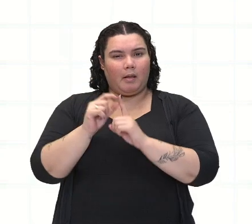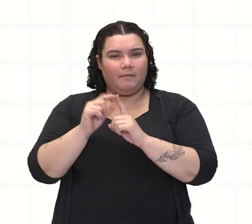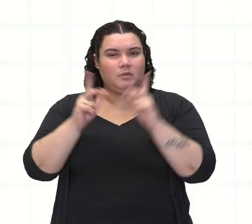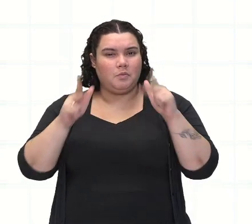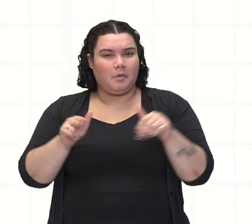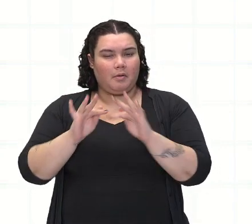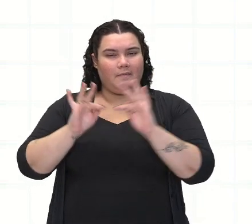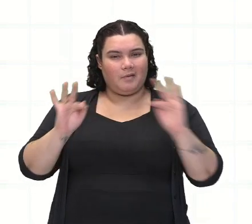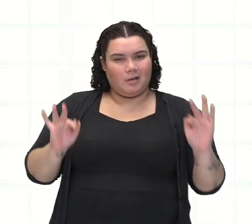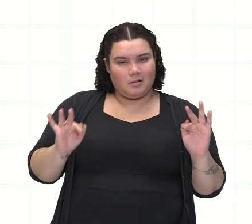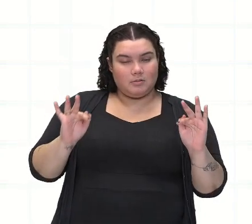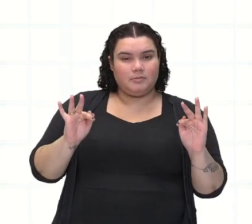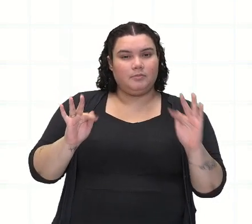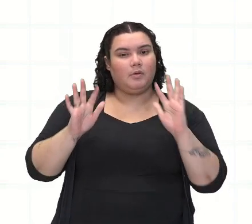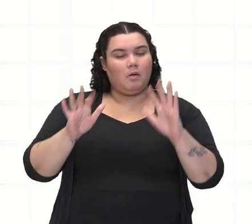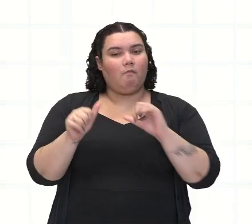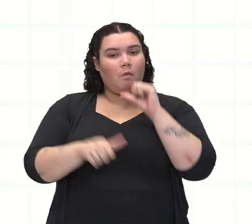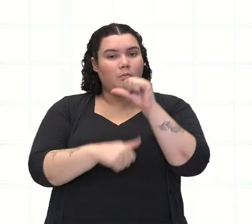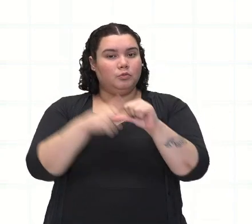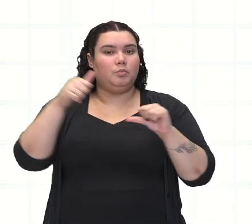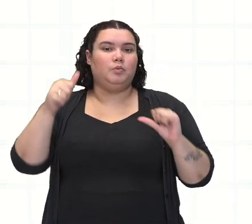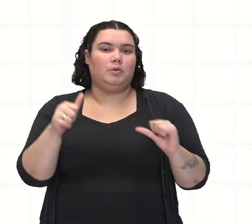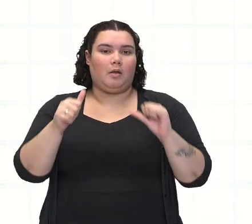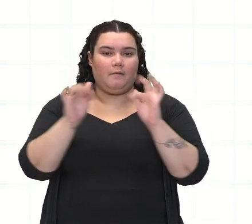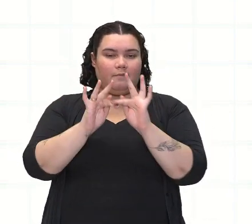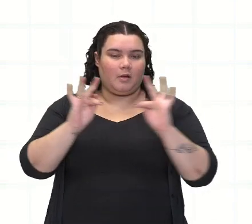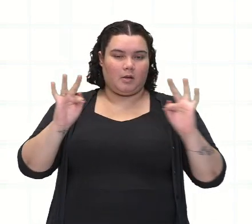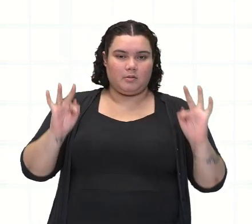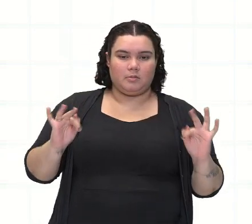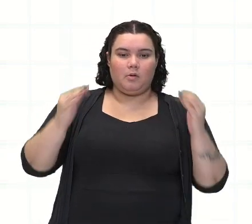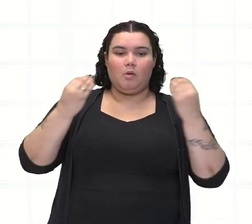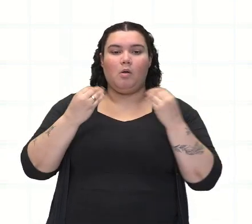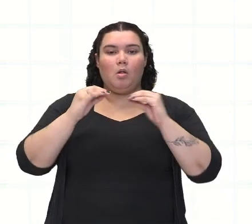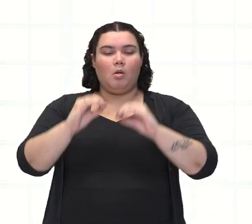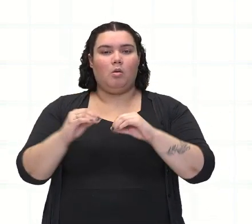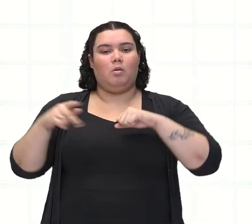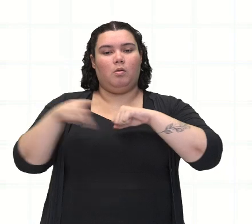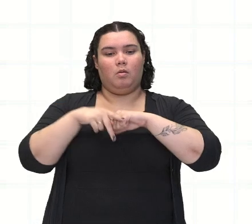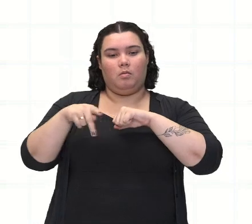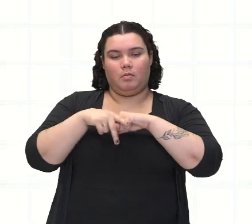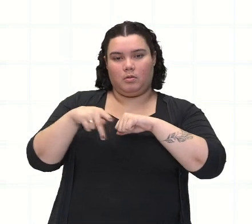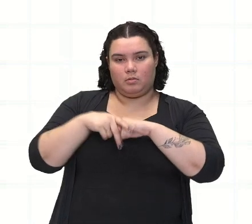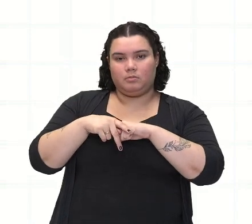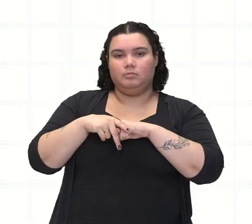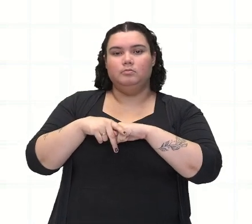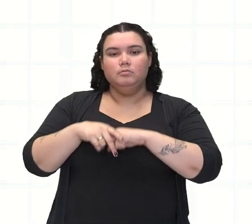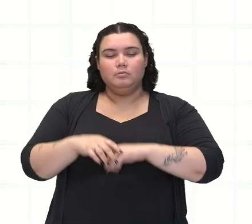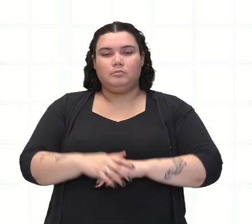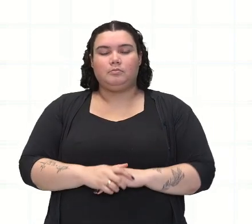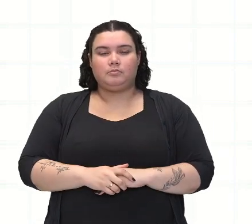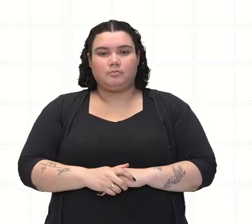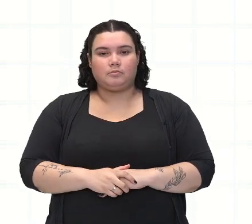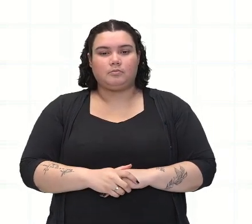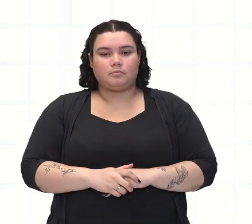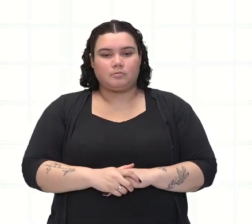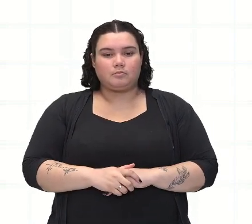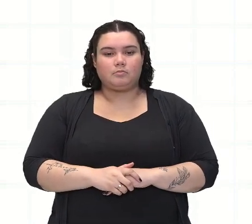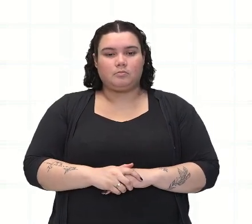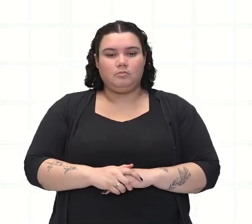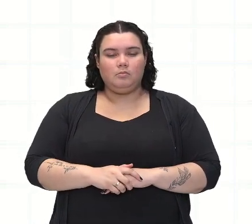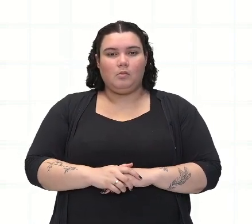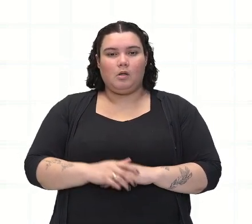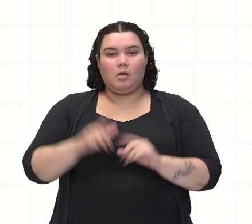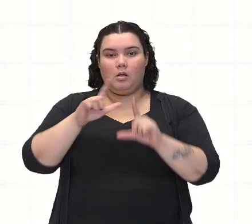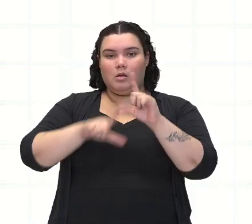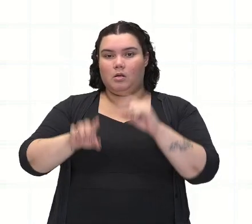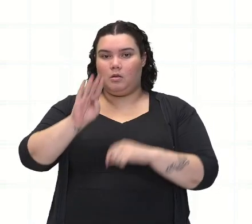vamos interligar, vamos conectar sem repetir a palavra médico, utilizando quem?